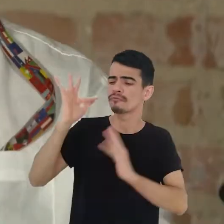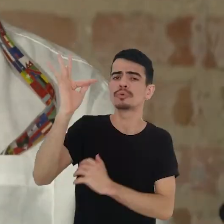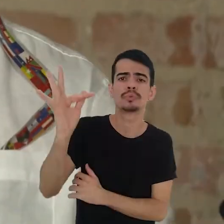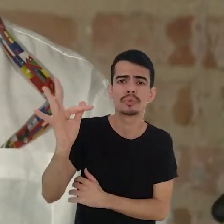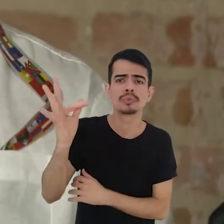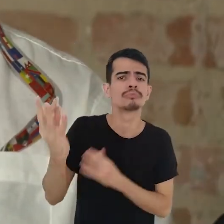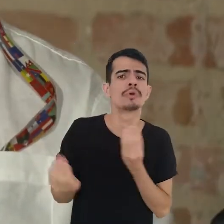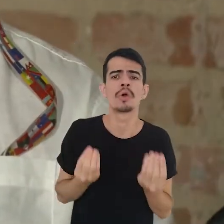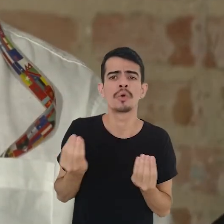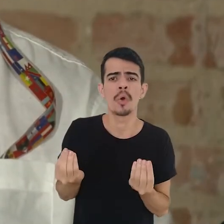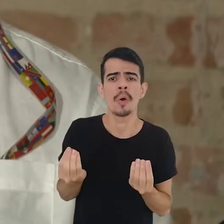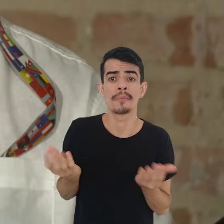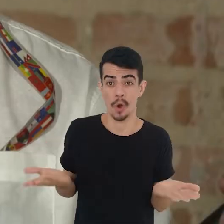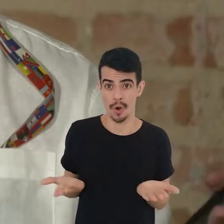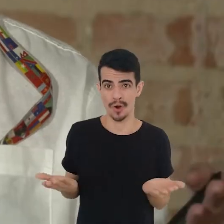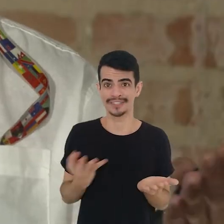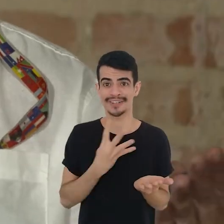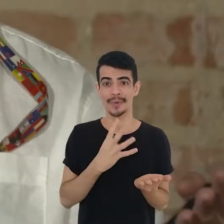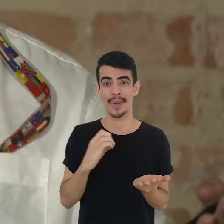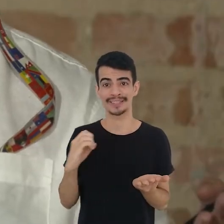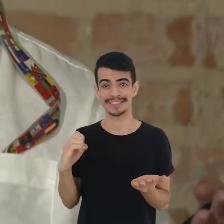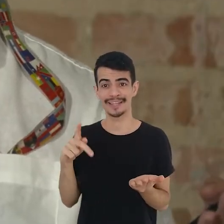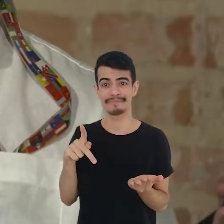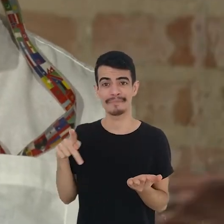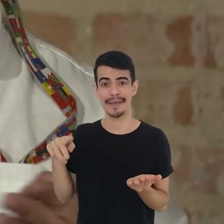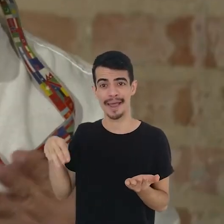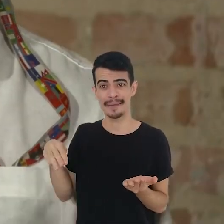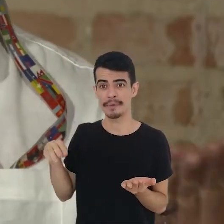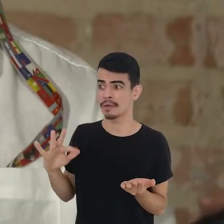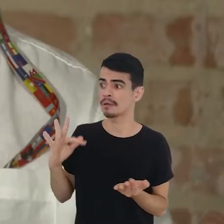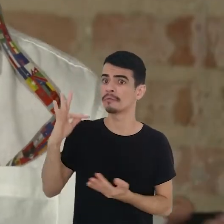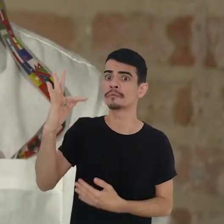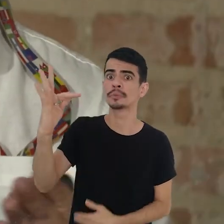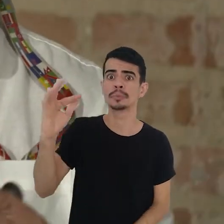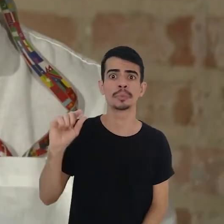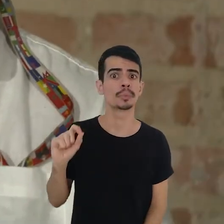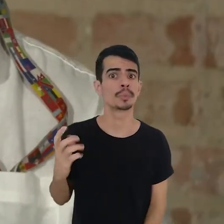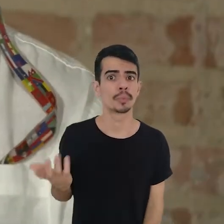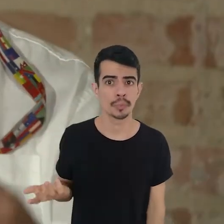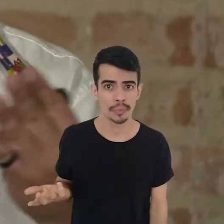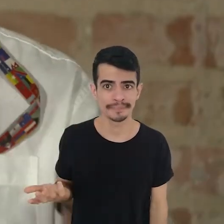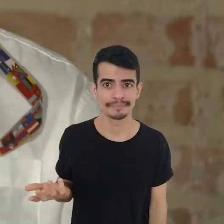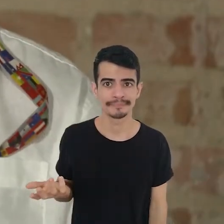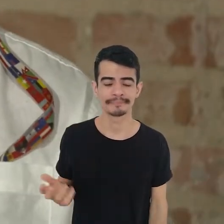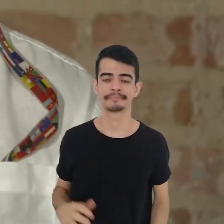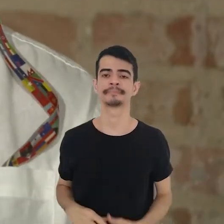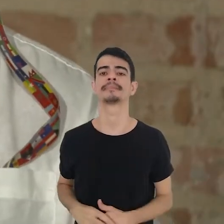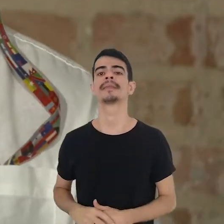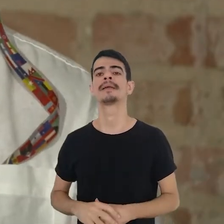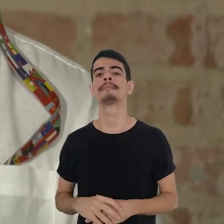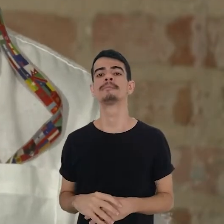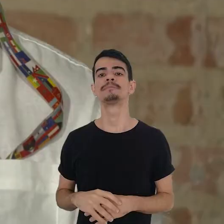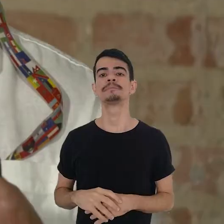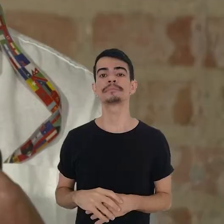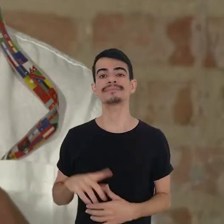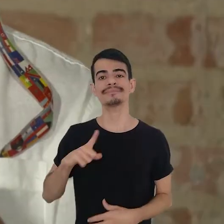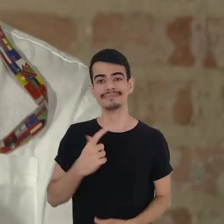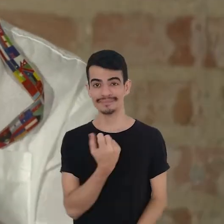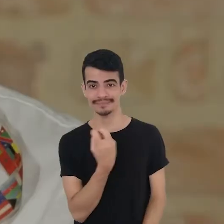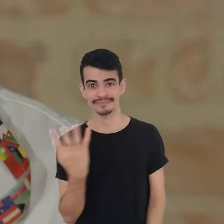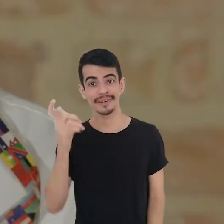num cenário de 400 ppm. Né? Então, o que os paleoclimatologistas fazem? Os paleoclimatologistas,